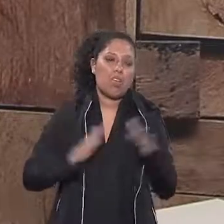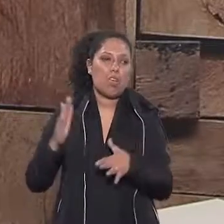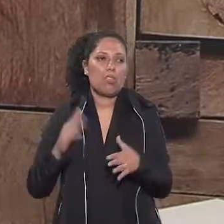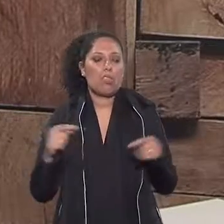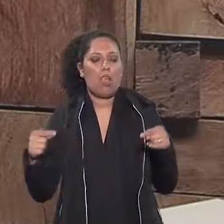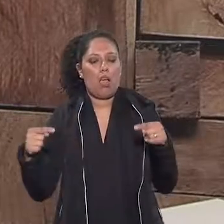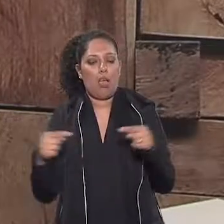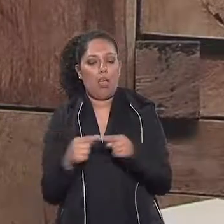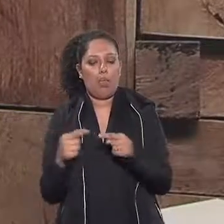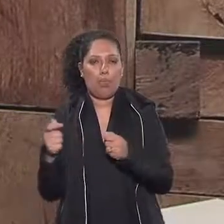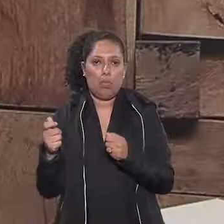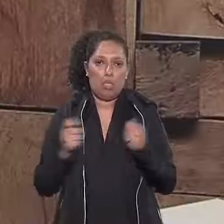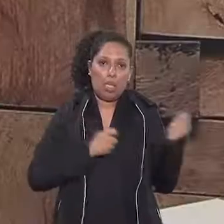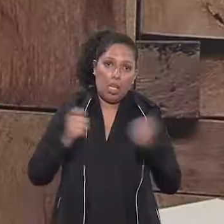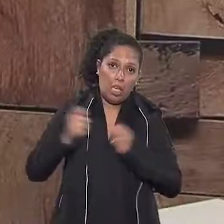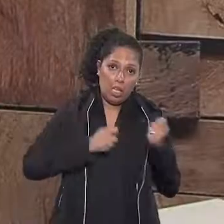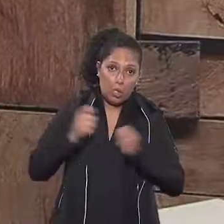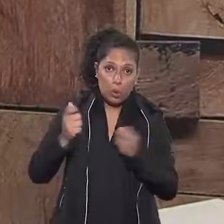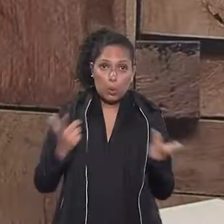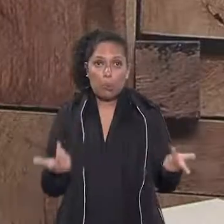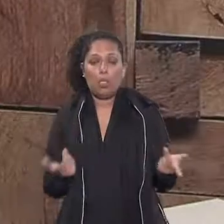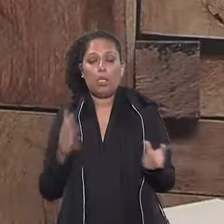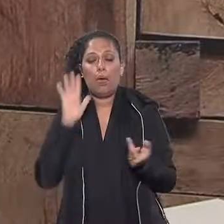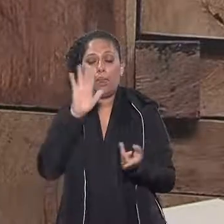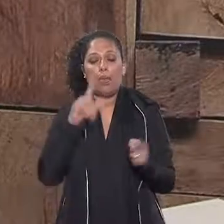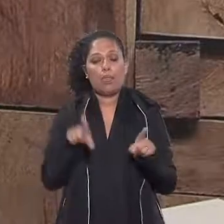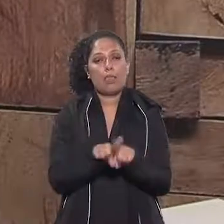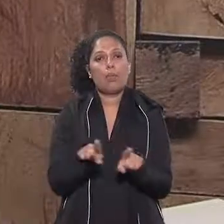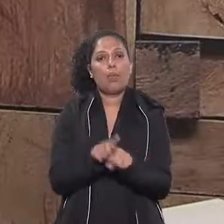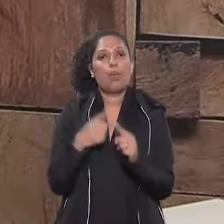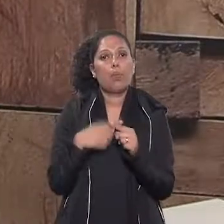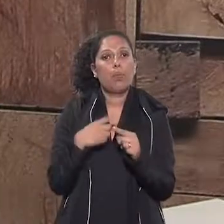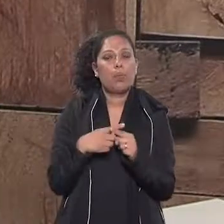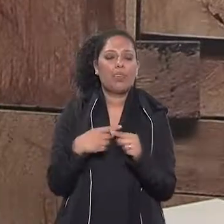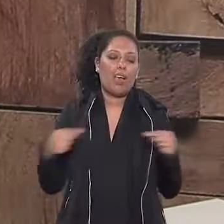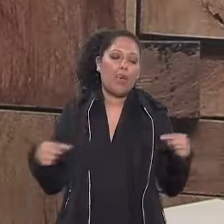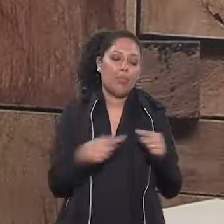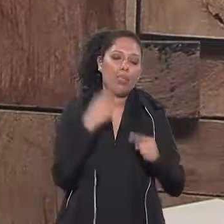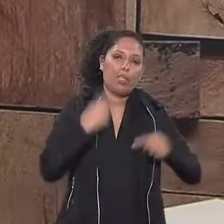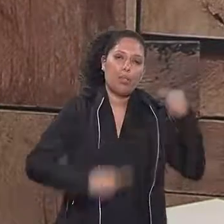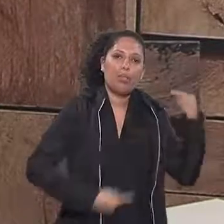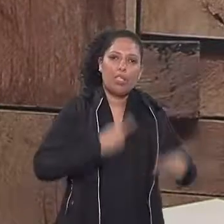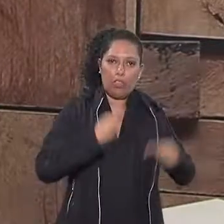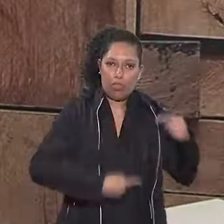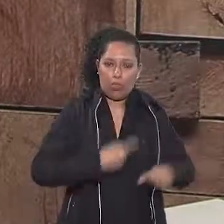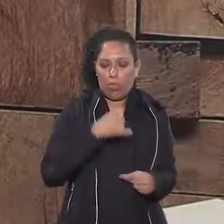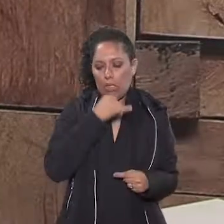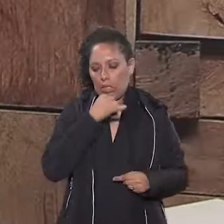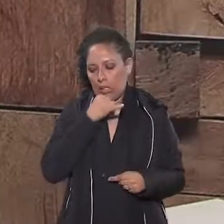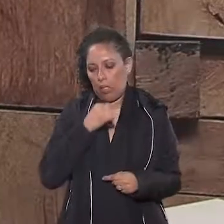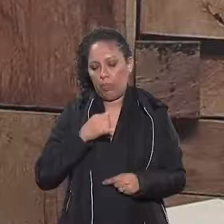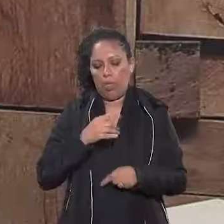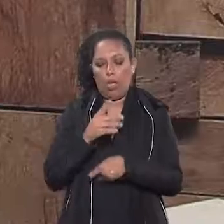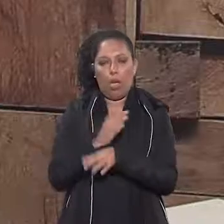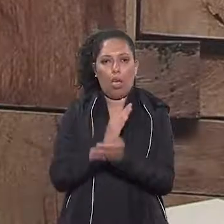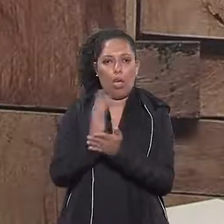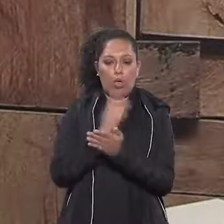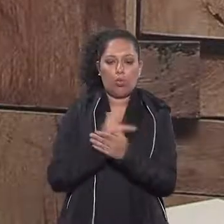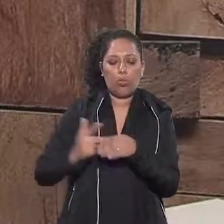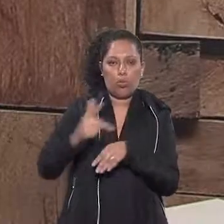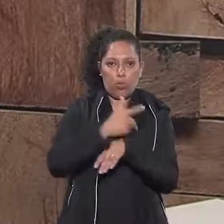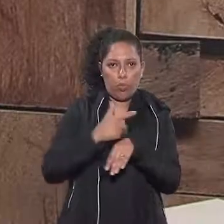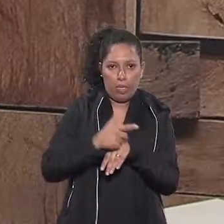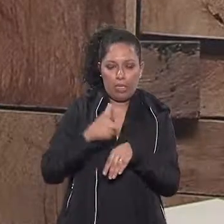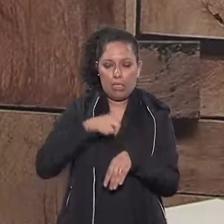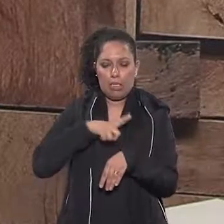questões econômicas mesmo de escala, mas também por conta de questões políticas, assim. Porque em muitos países